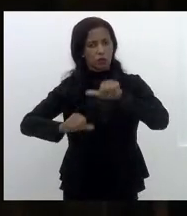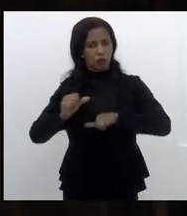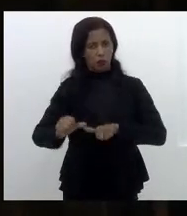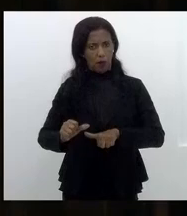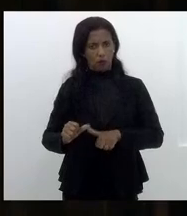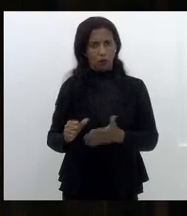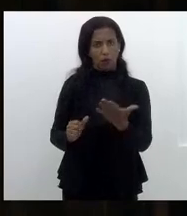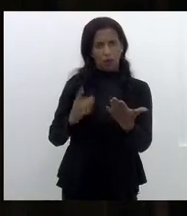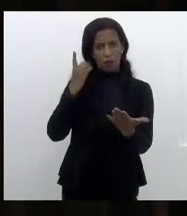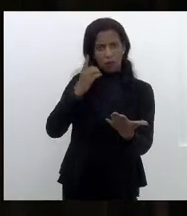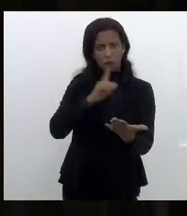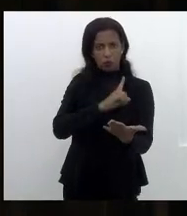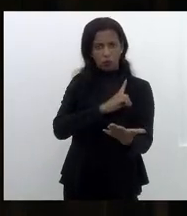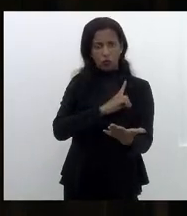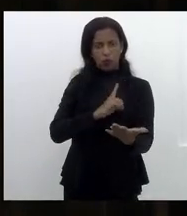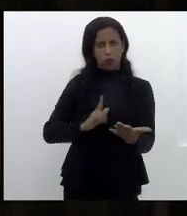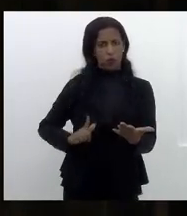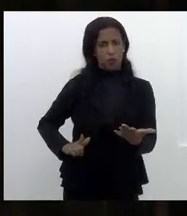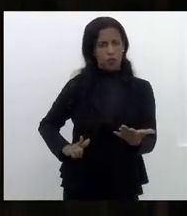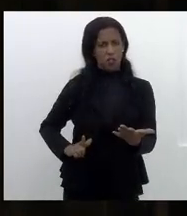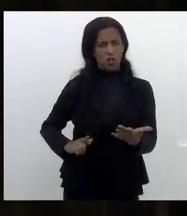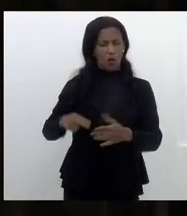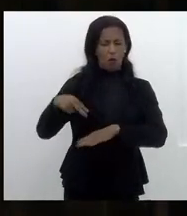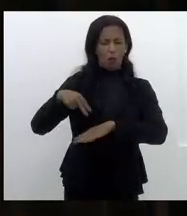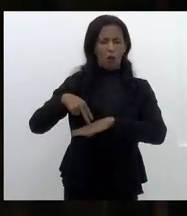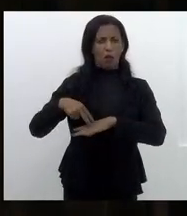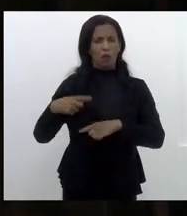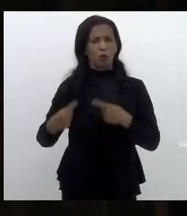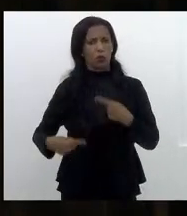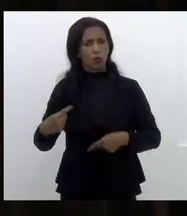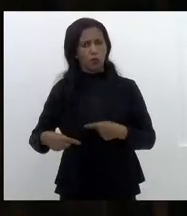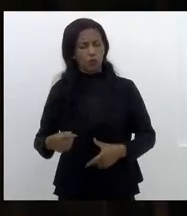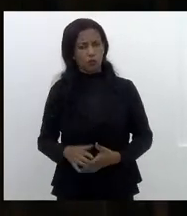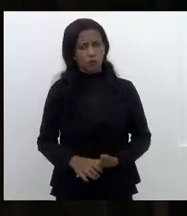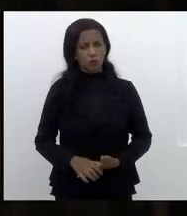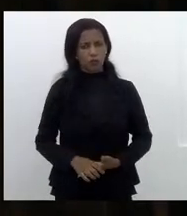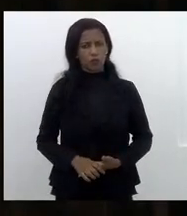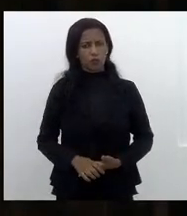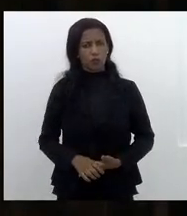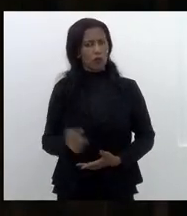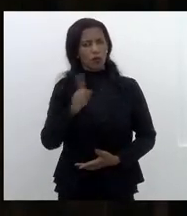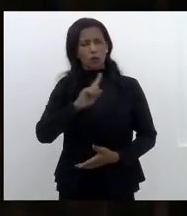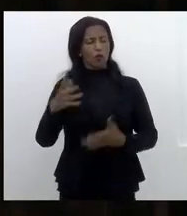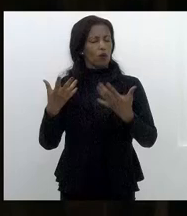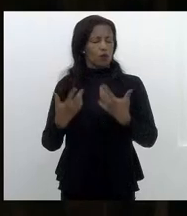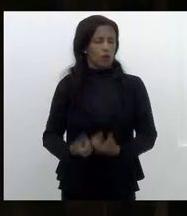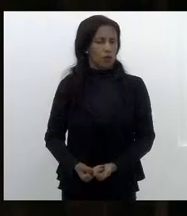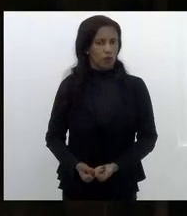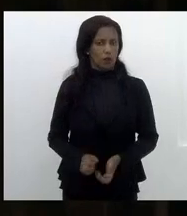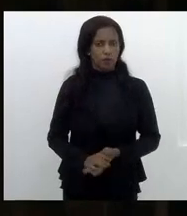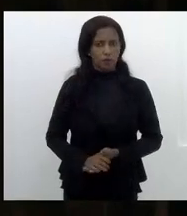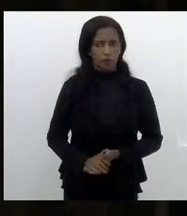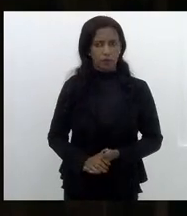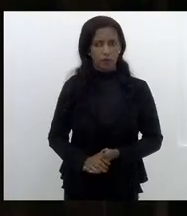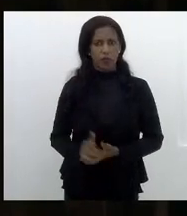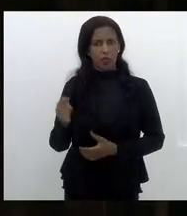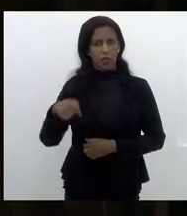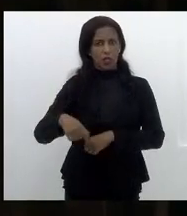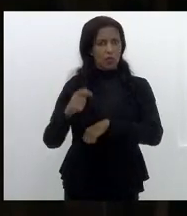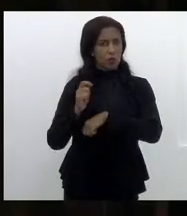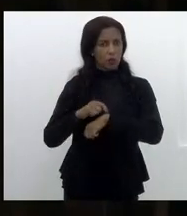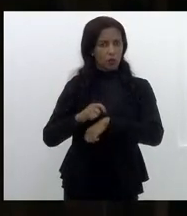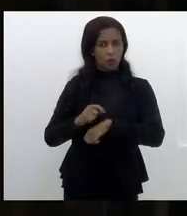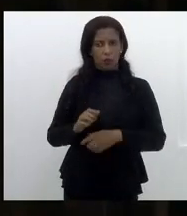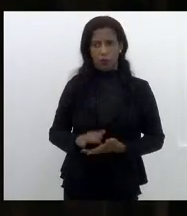deputado Dionísio Lins número palanque político Eu Não Vou permitir que nesse